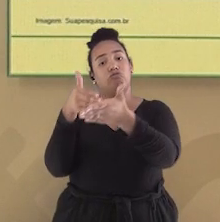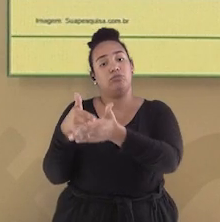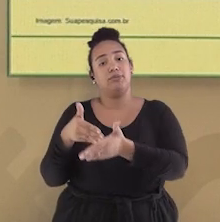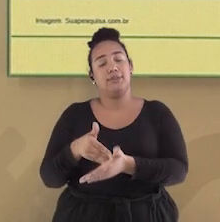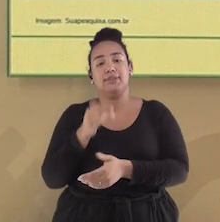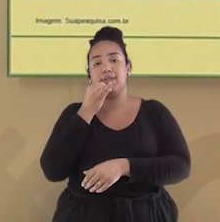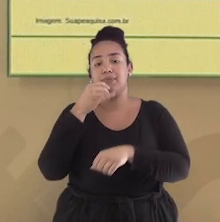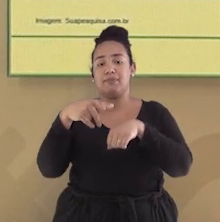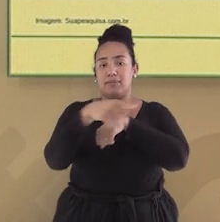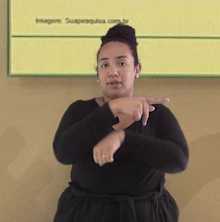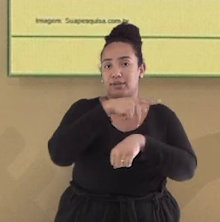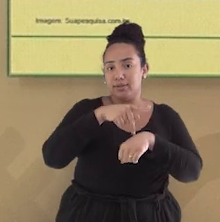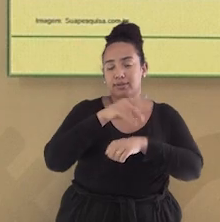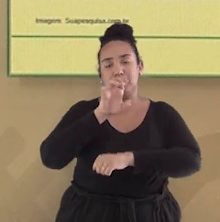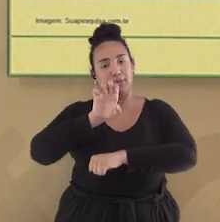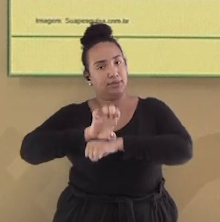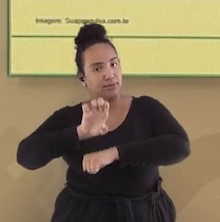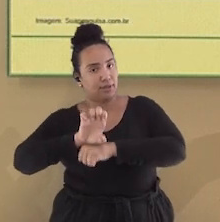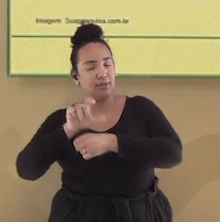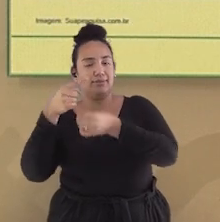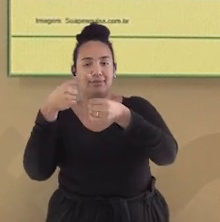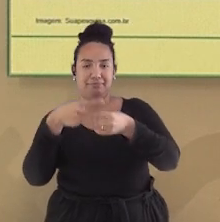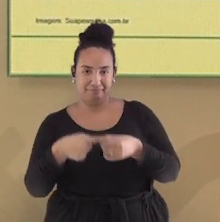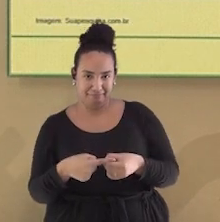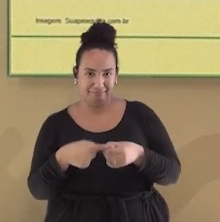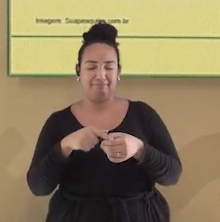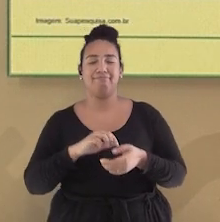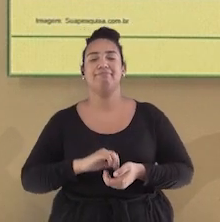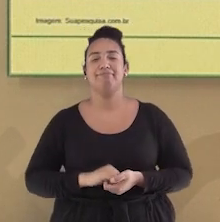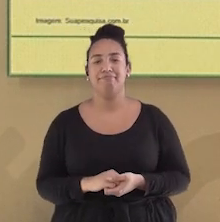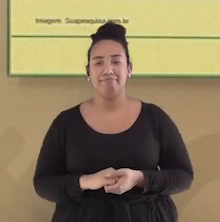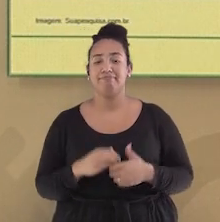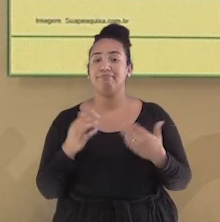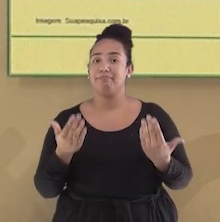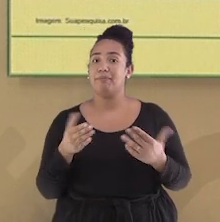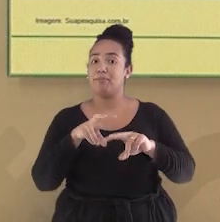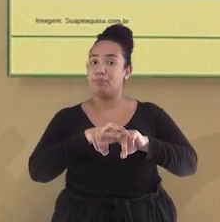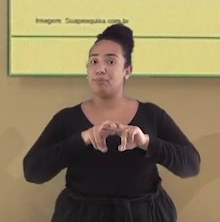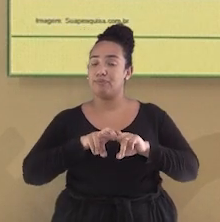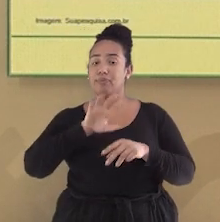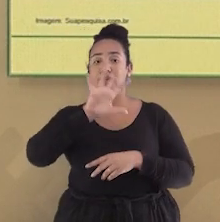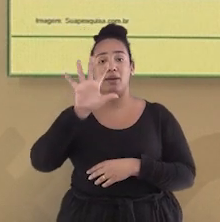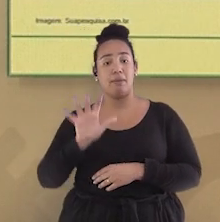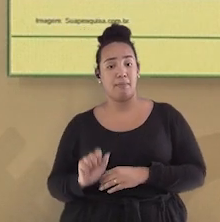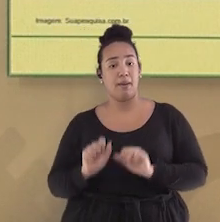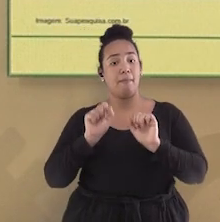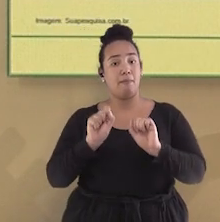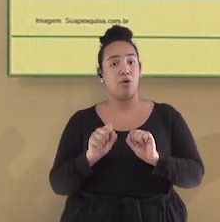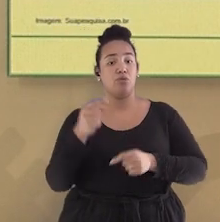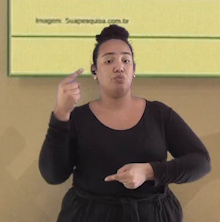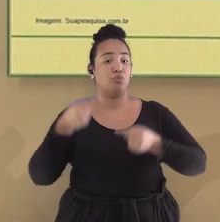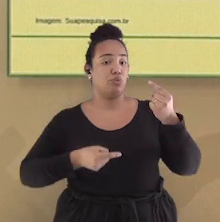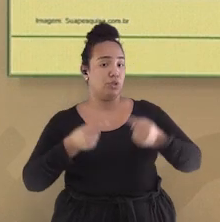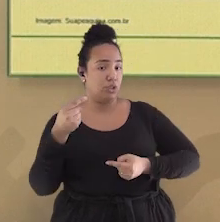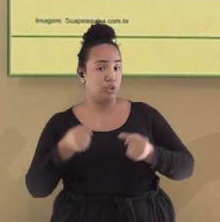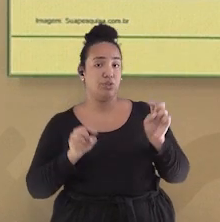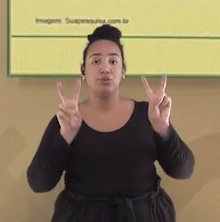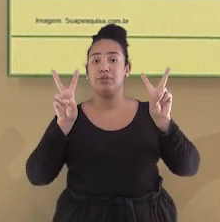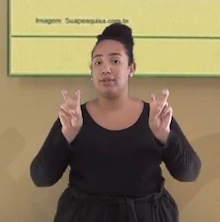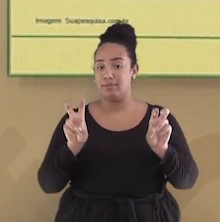do território mesmo, como a divisão por países, estados e municípios. Por isso, os mapas podem